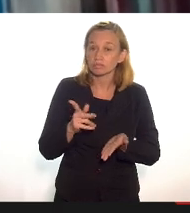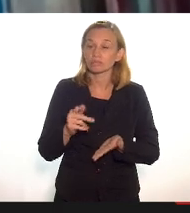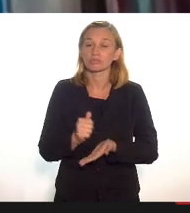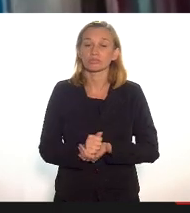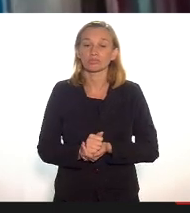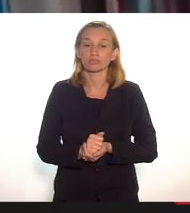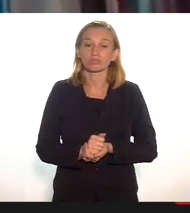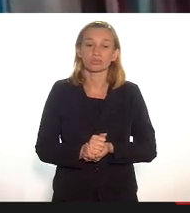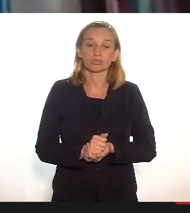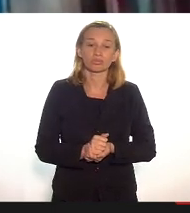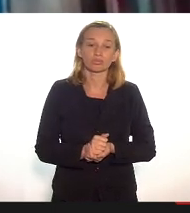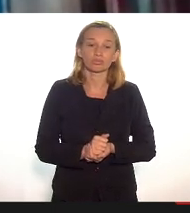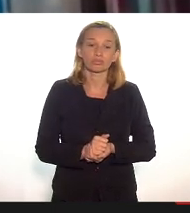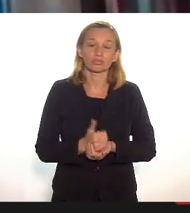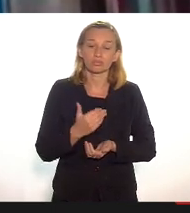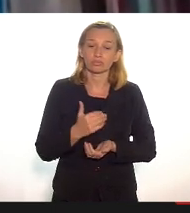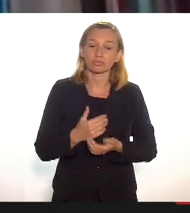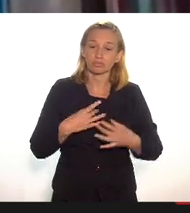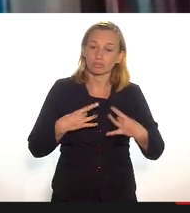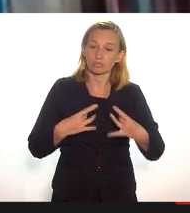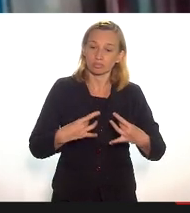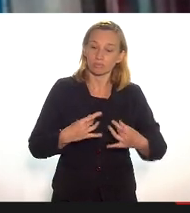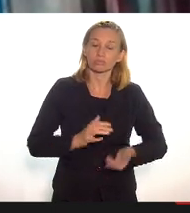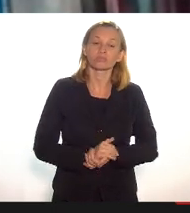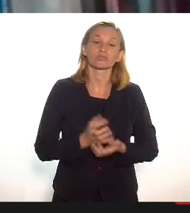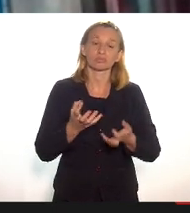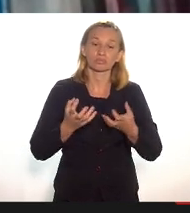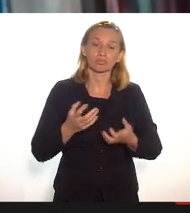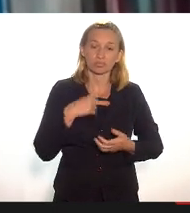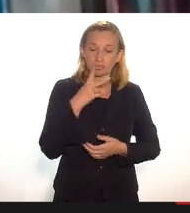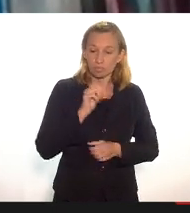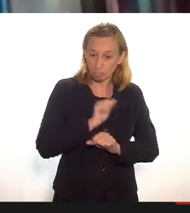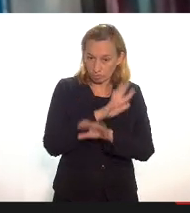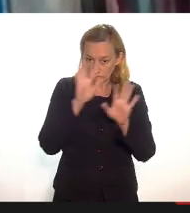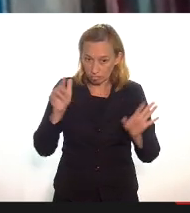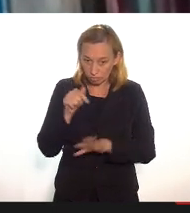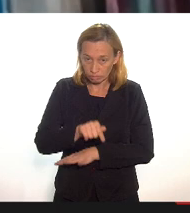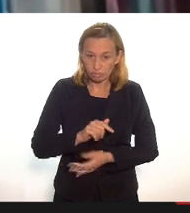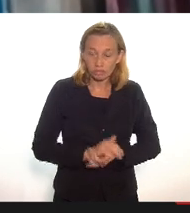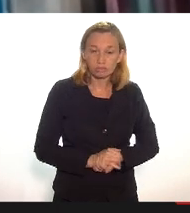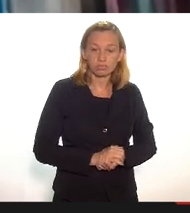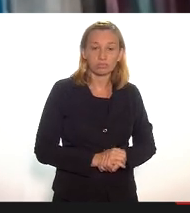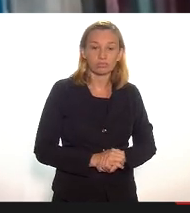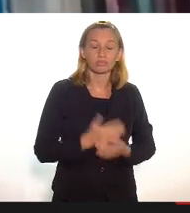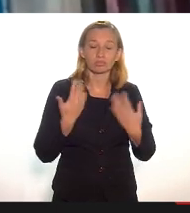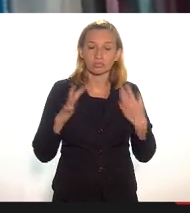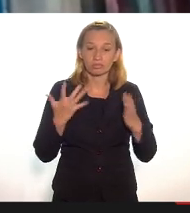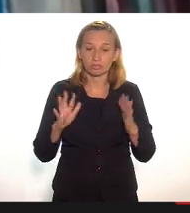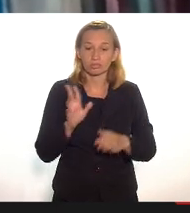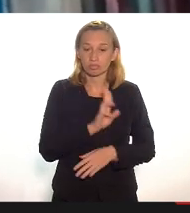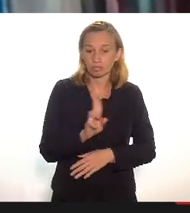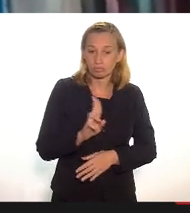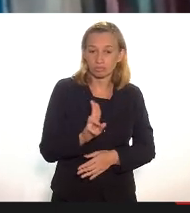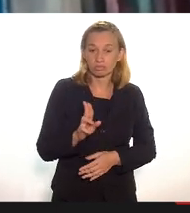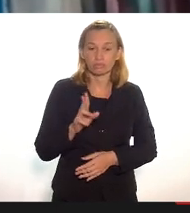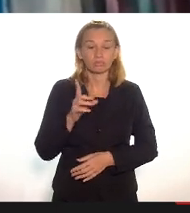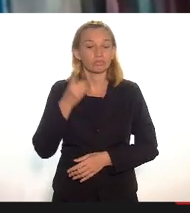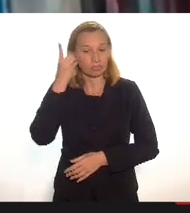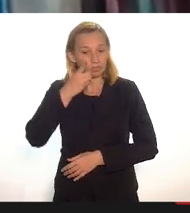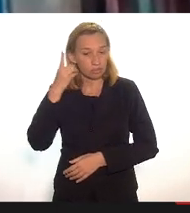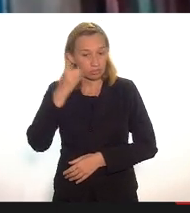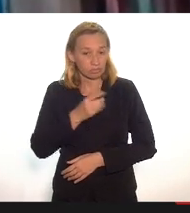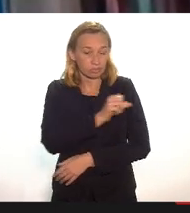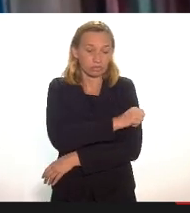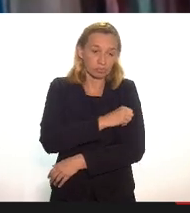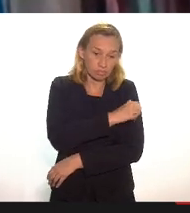muito solidários. Então, queria deixar claro, né, queria primeiro cumprimentar em nome da deputada enfermeira